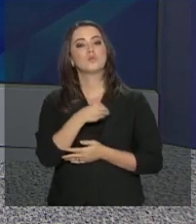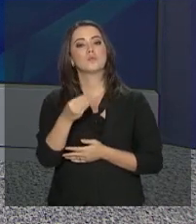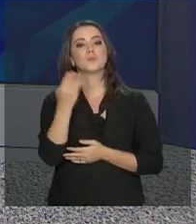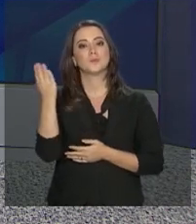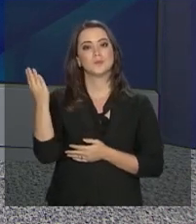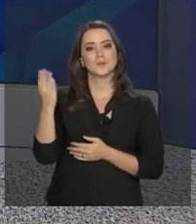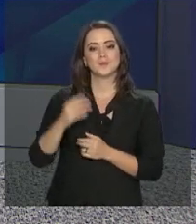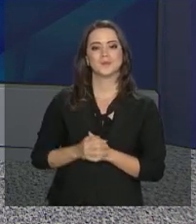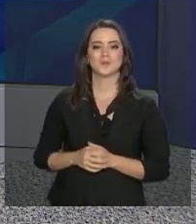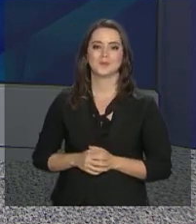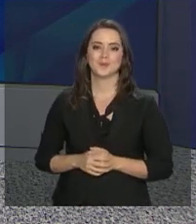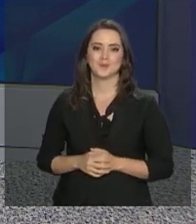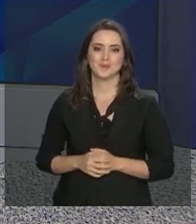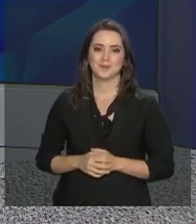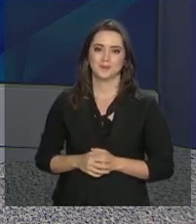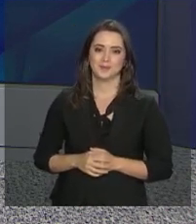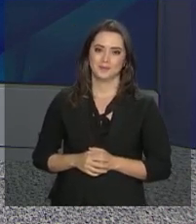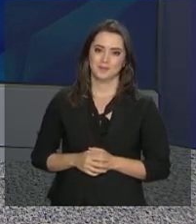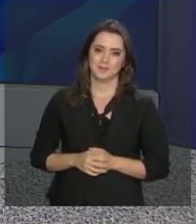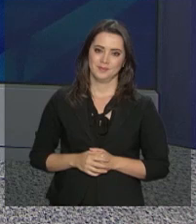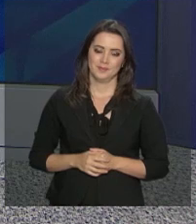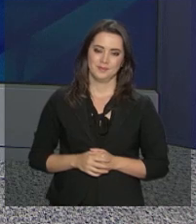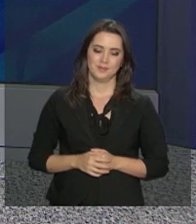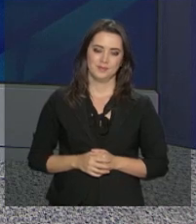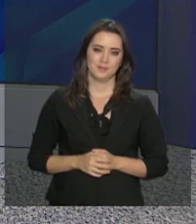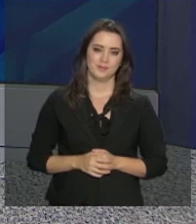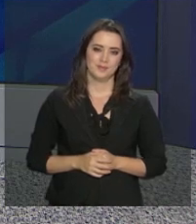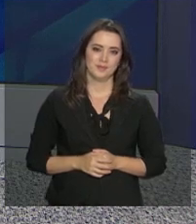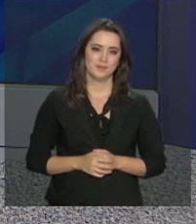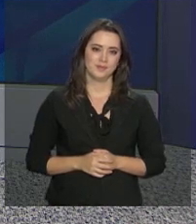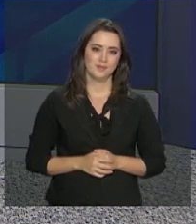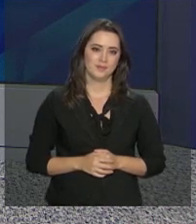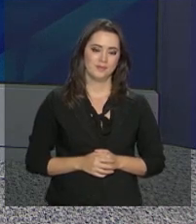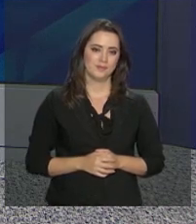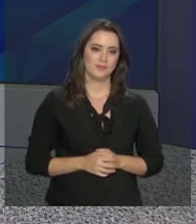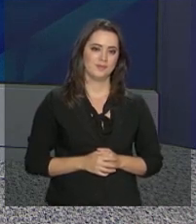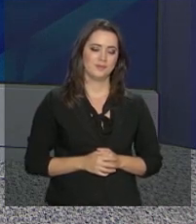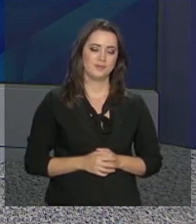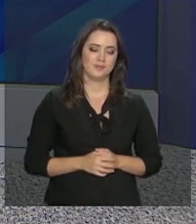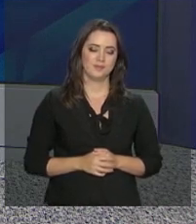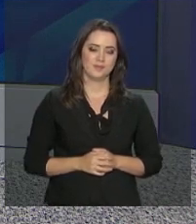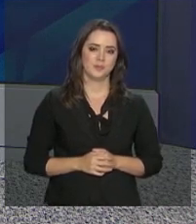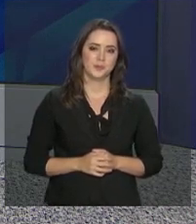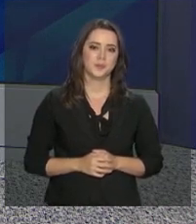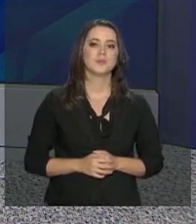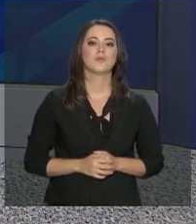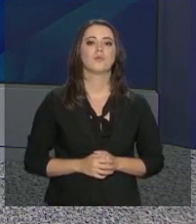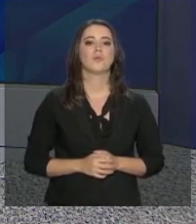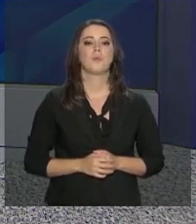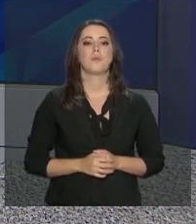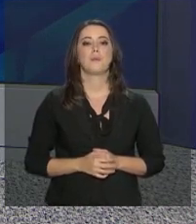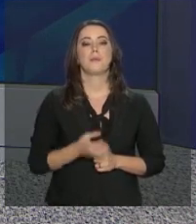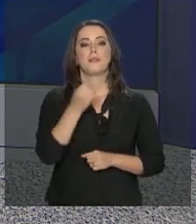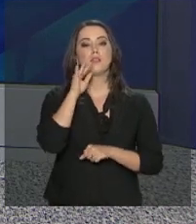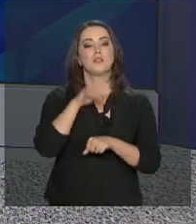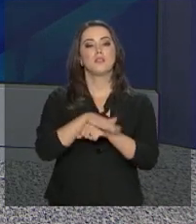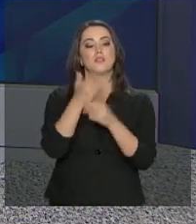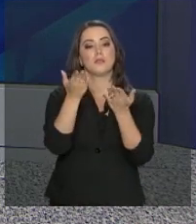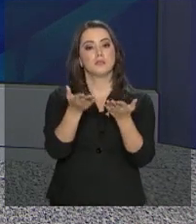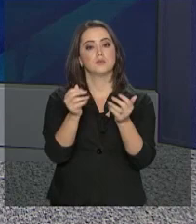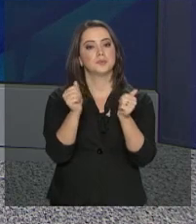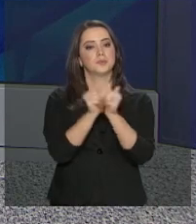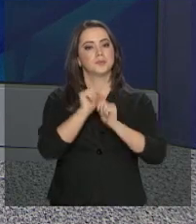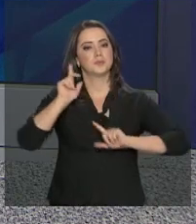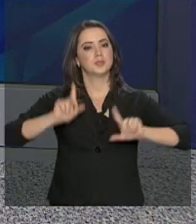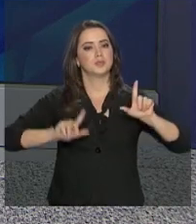Então, anote aí, é 619-9867-8787. Uma boa noite